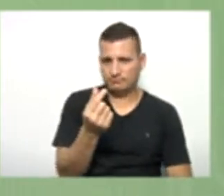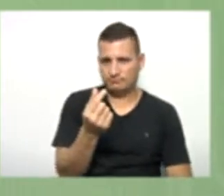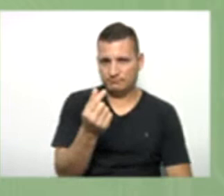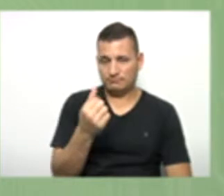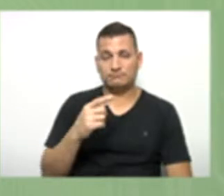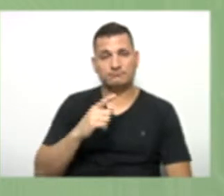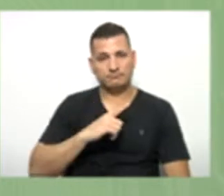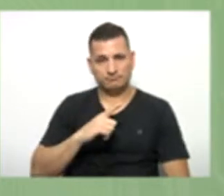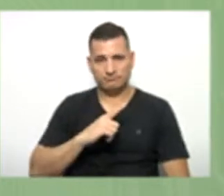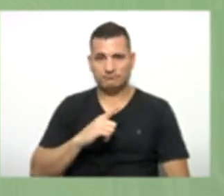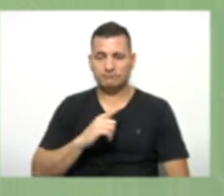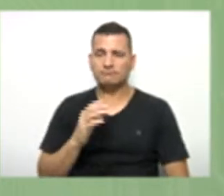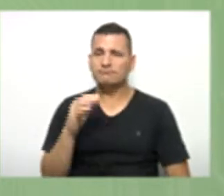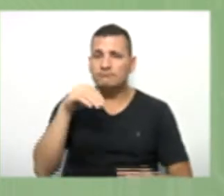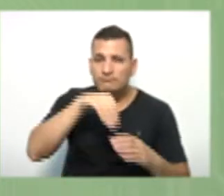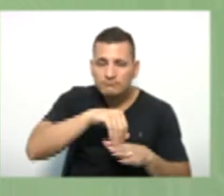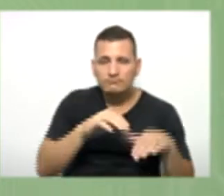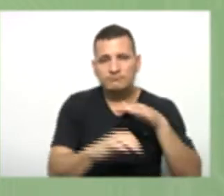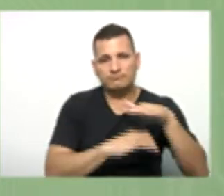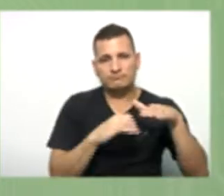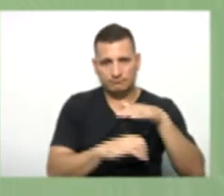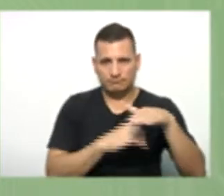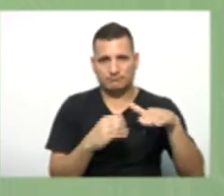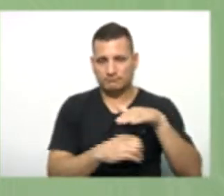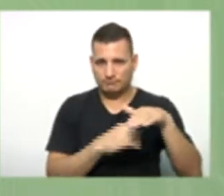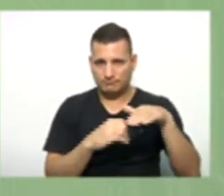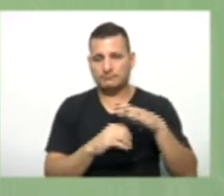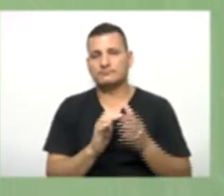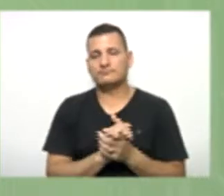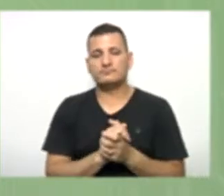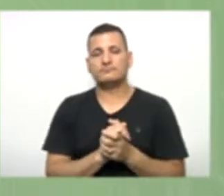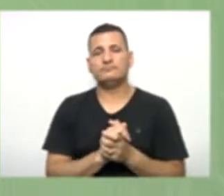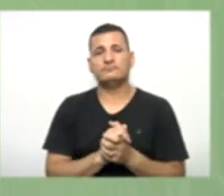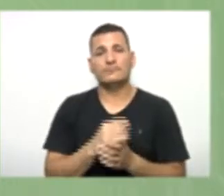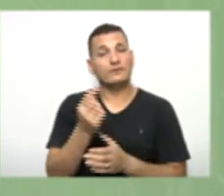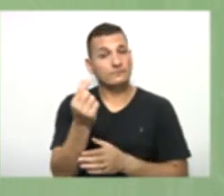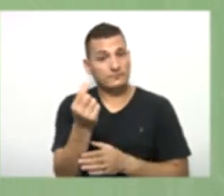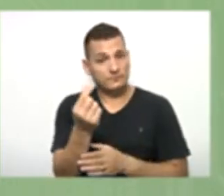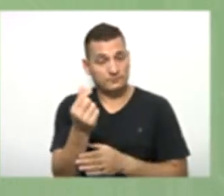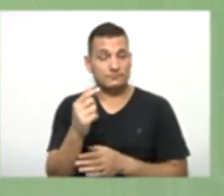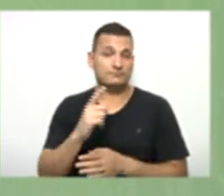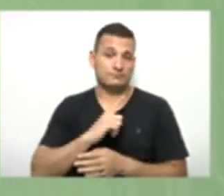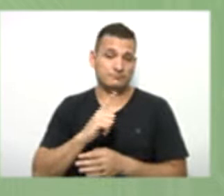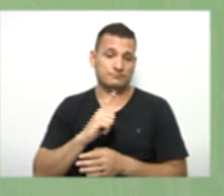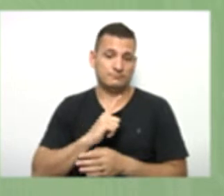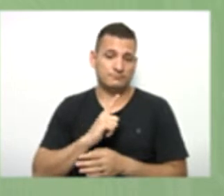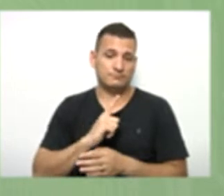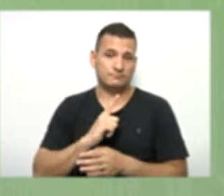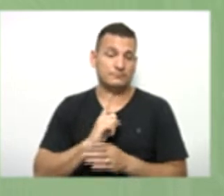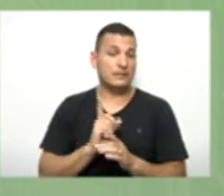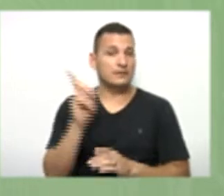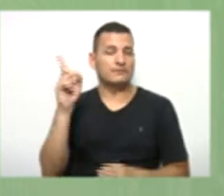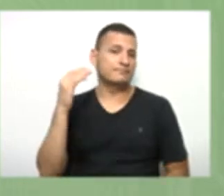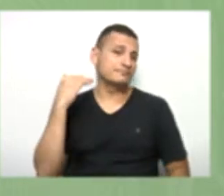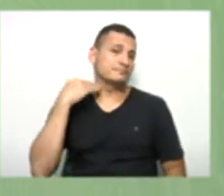no caixa da empresa. E o que mais? E os valores que eu tenho lá nas minhas contas no